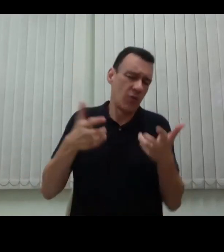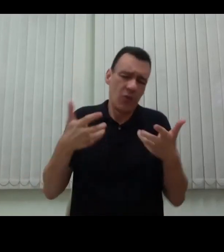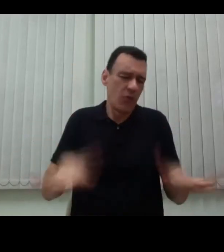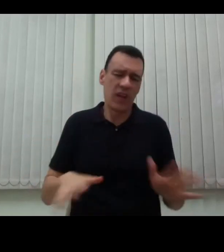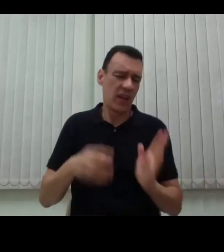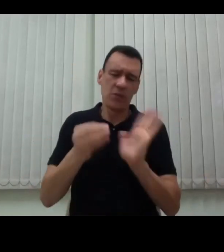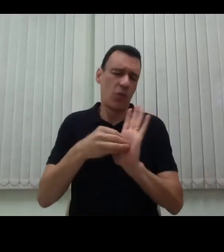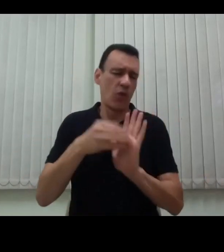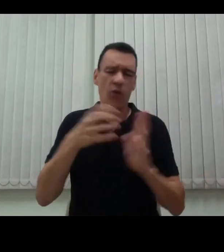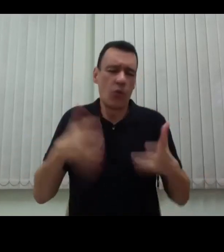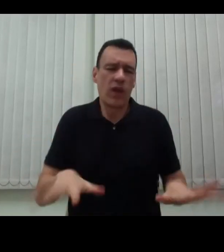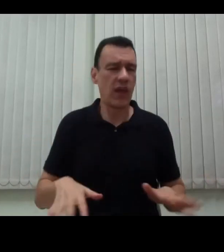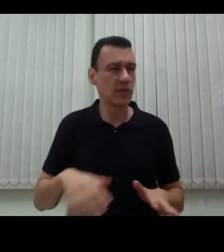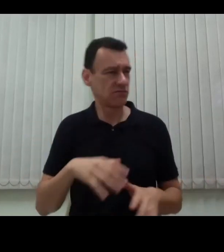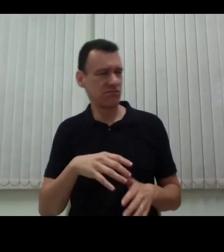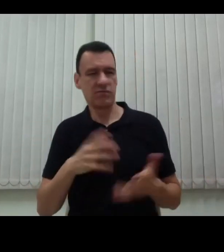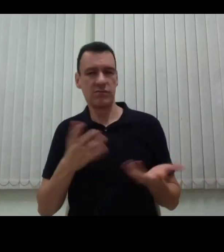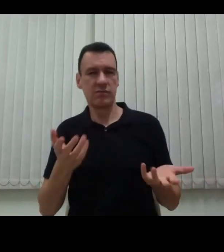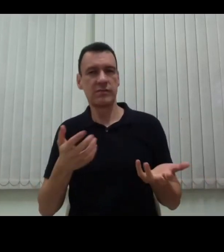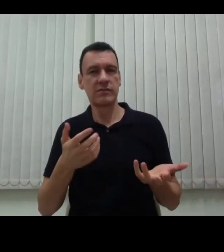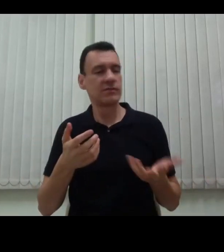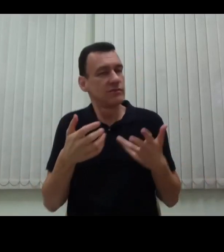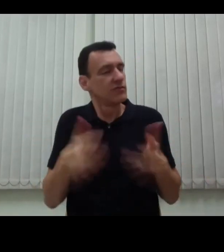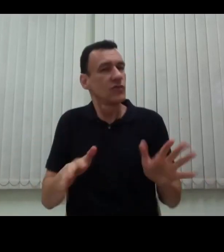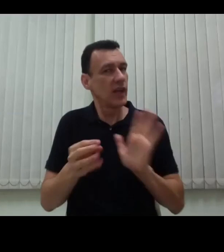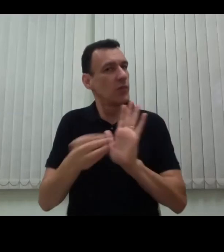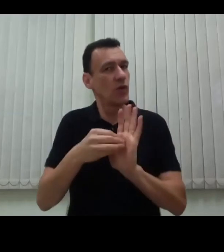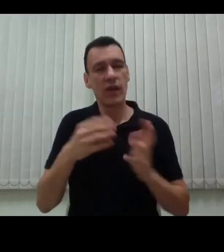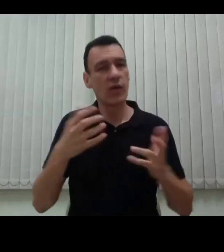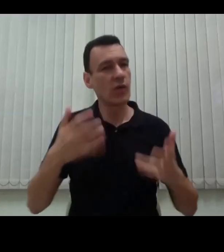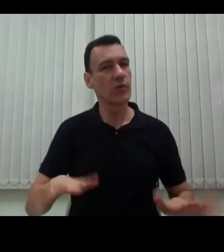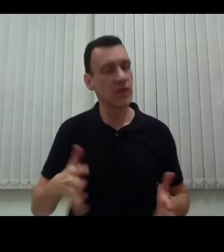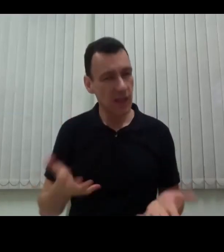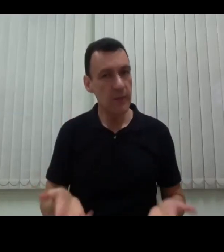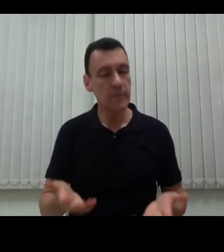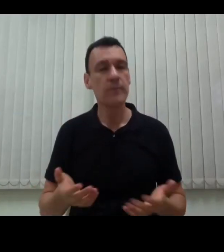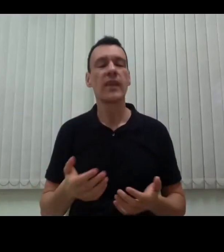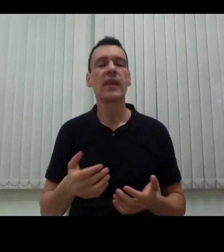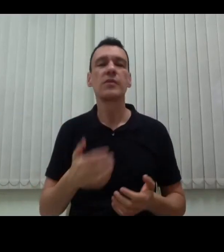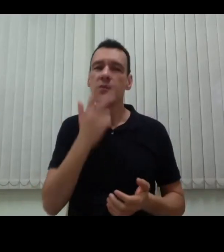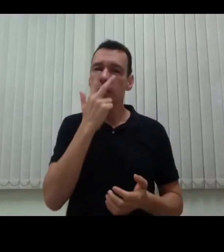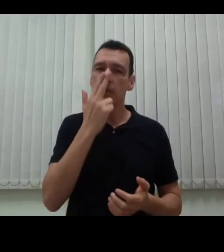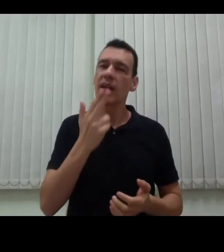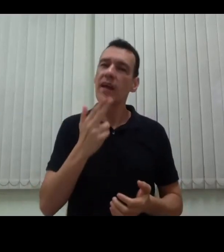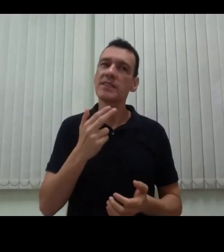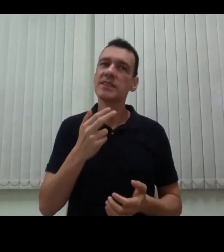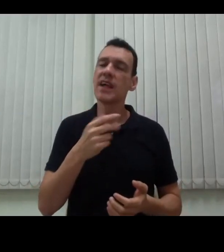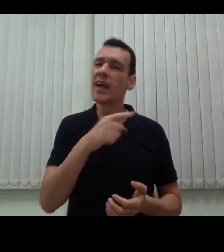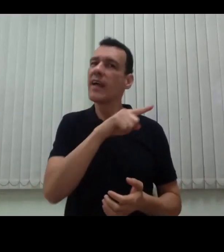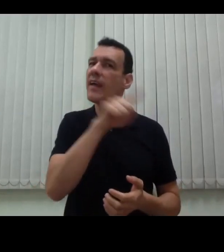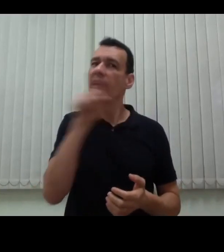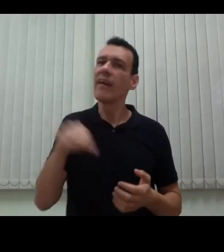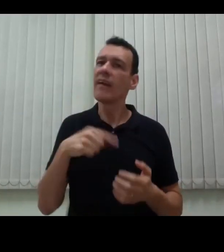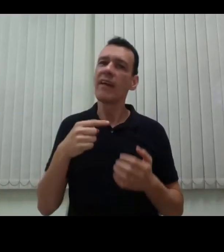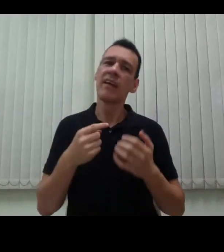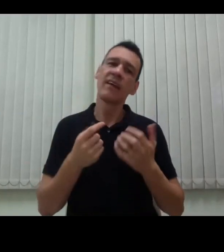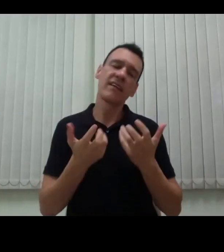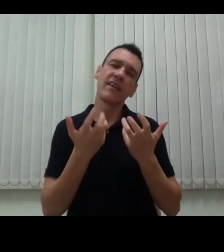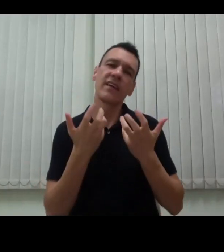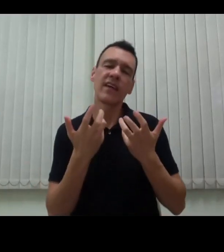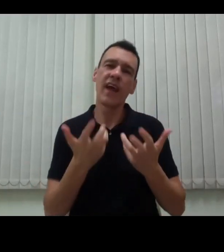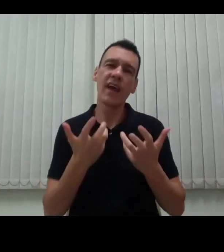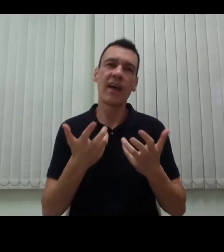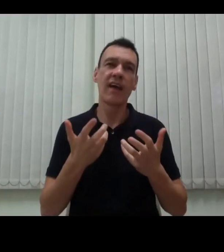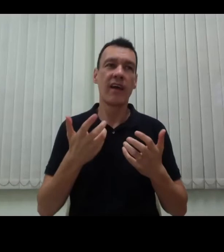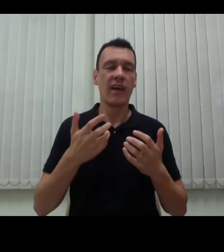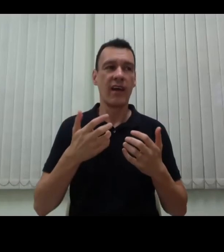o inverso, né? Ou seja, ter mais acervos de pessoas, de escritores e escritoras negras do que de outras,